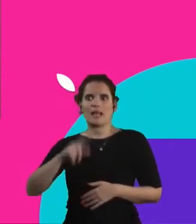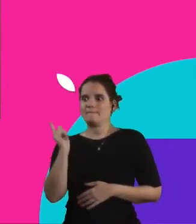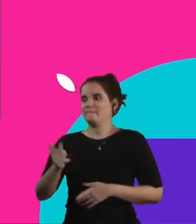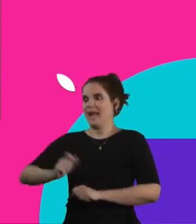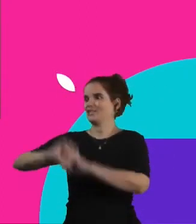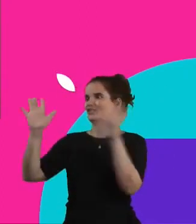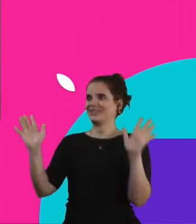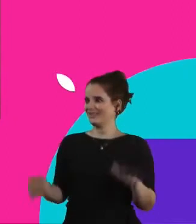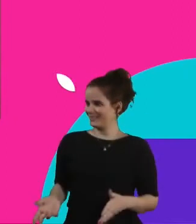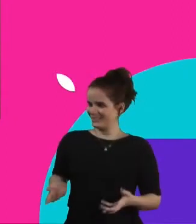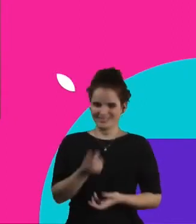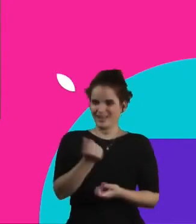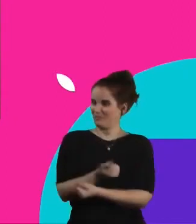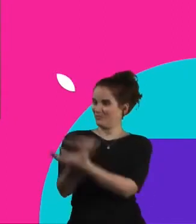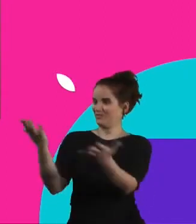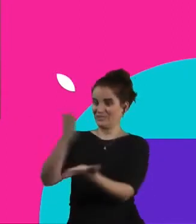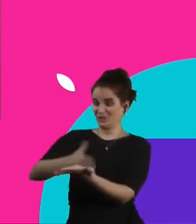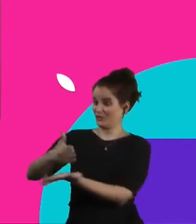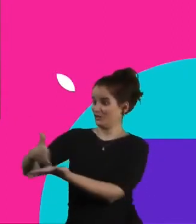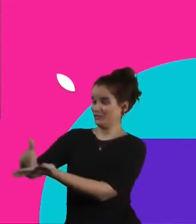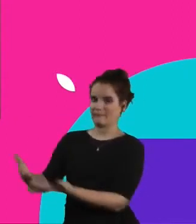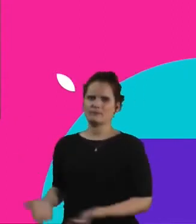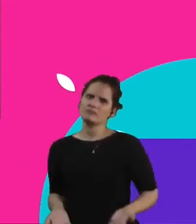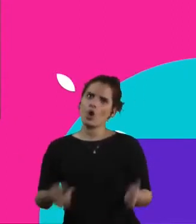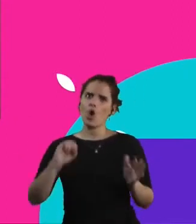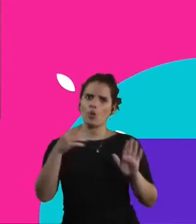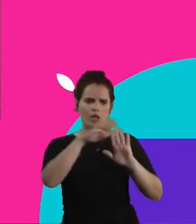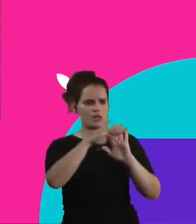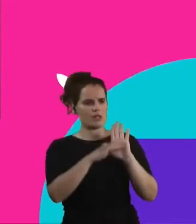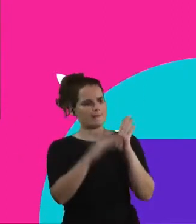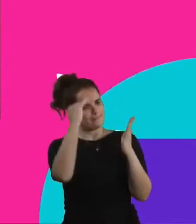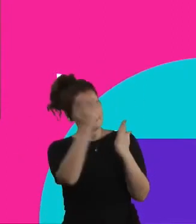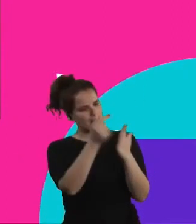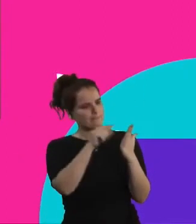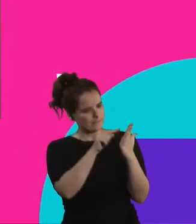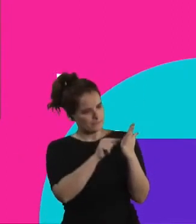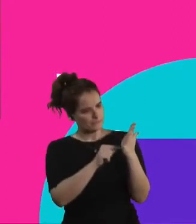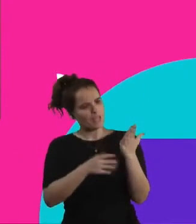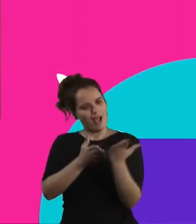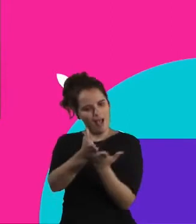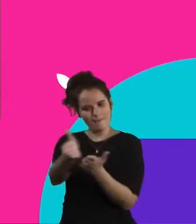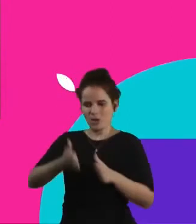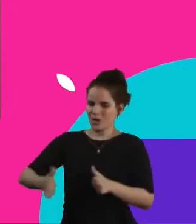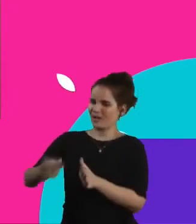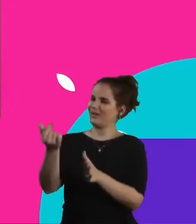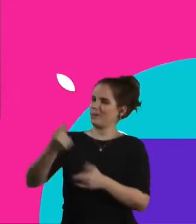mágica onde todo mundo segue aquela receita, né? É, mas como que dá para fazer,